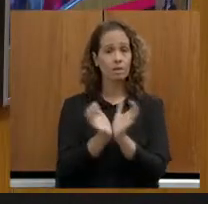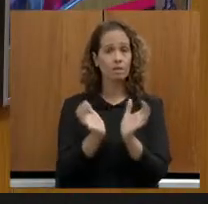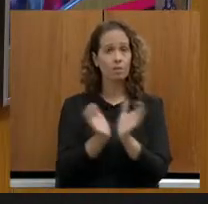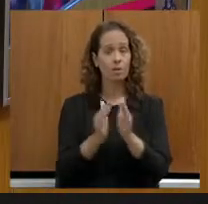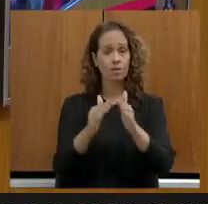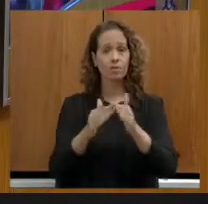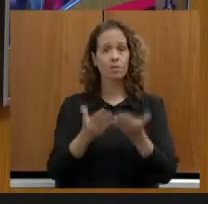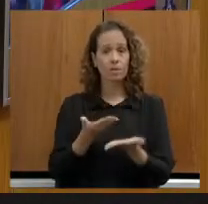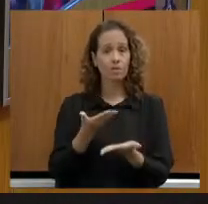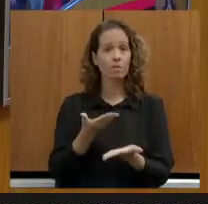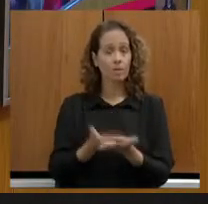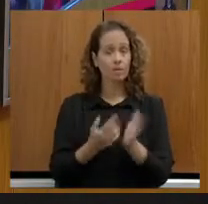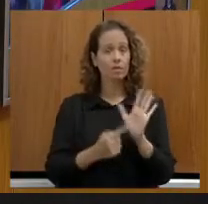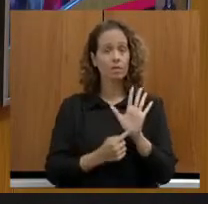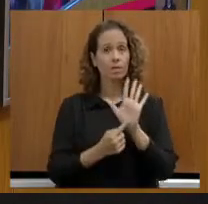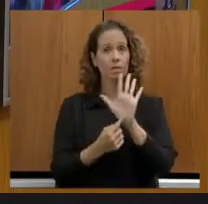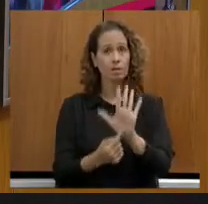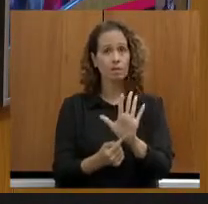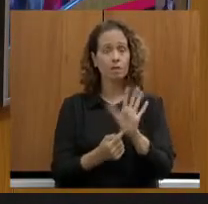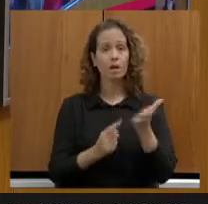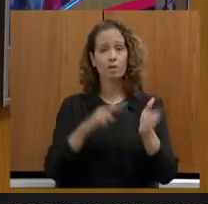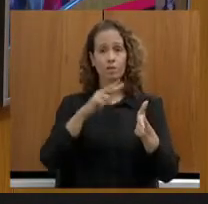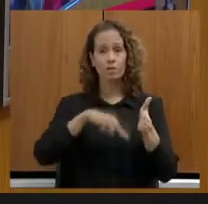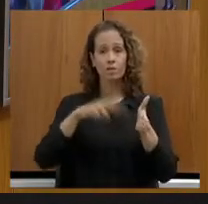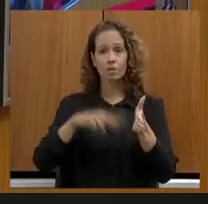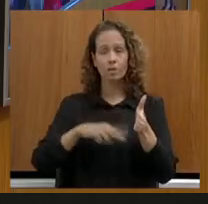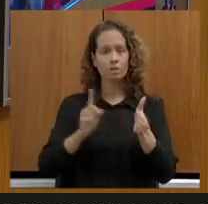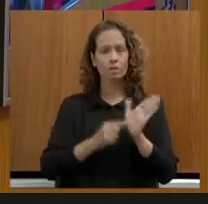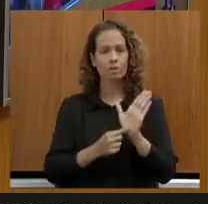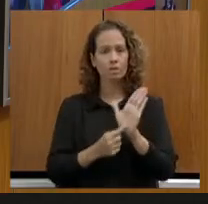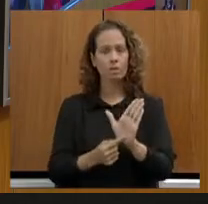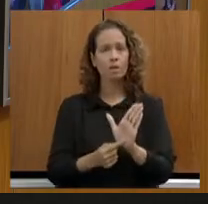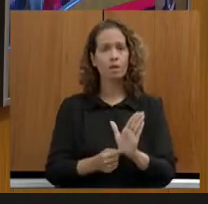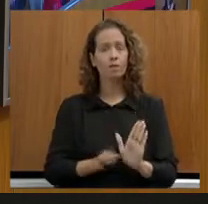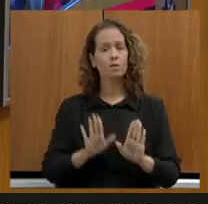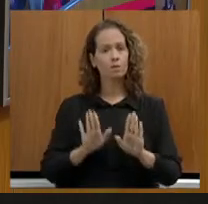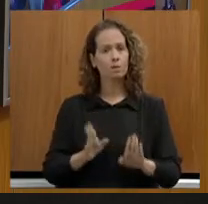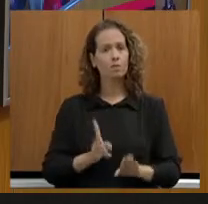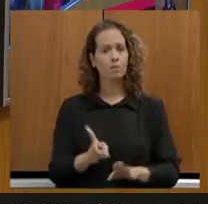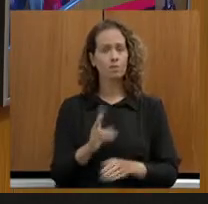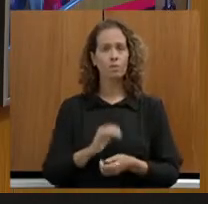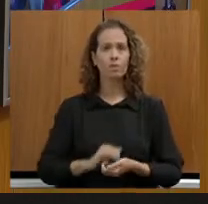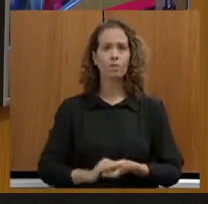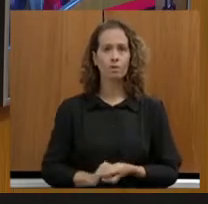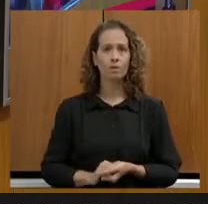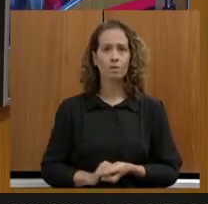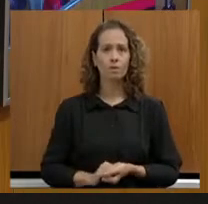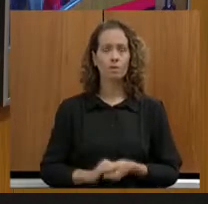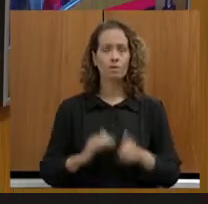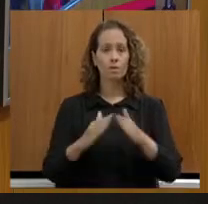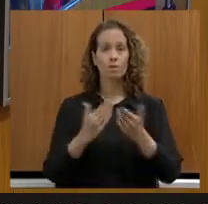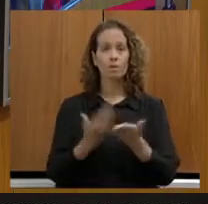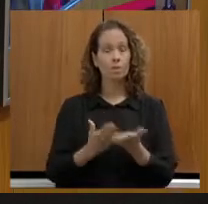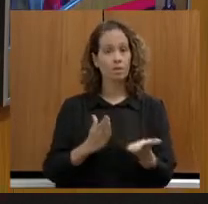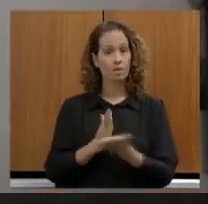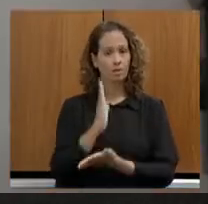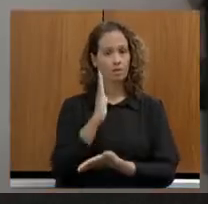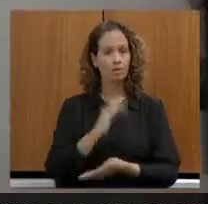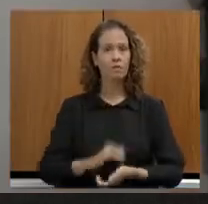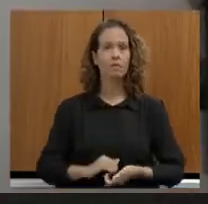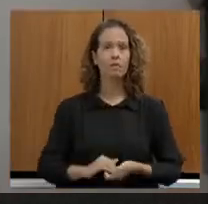requerimentos que foram apresentados lido senão estacadas permaneçam como se encontra requerimentos aprovados